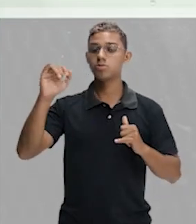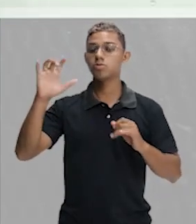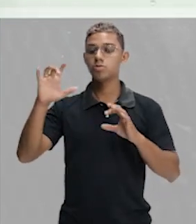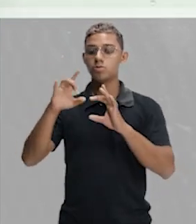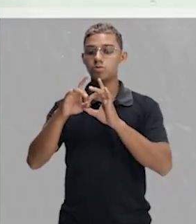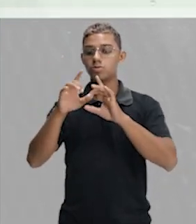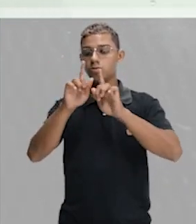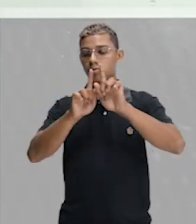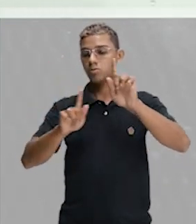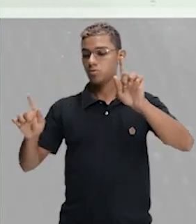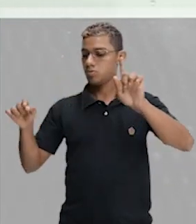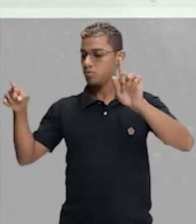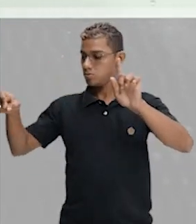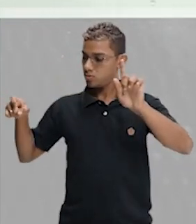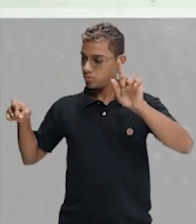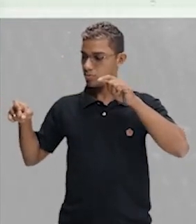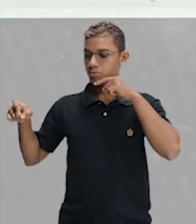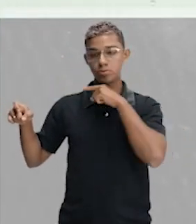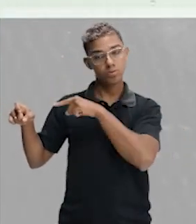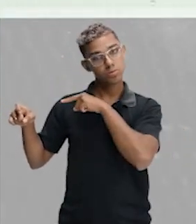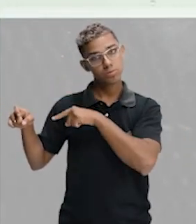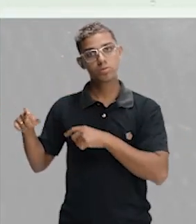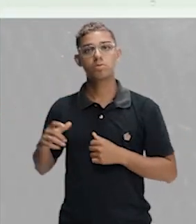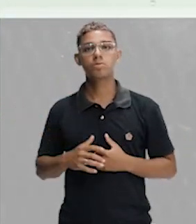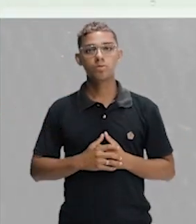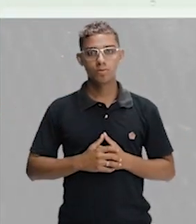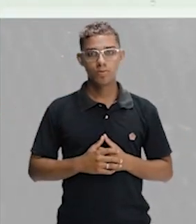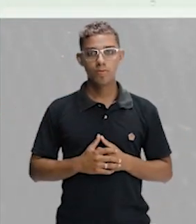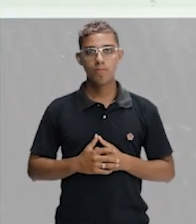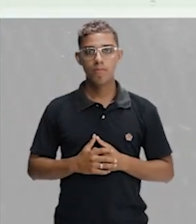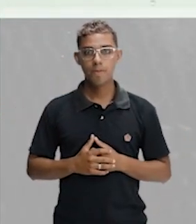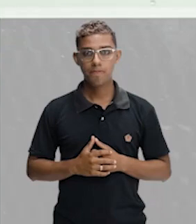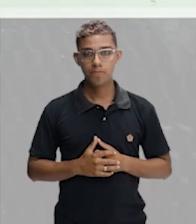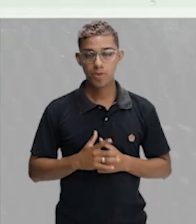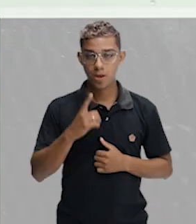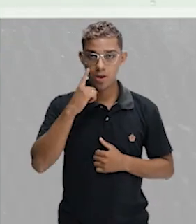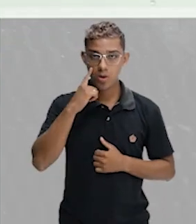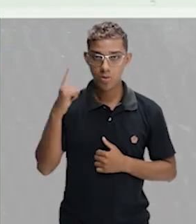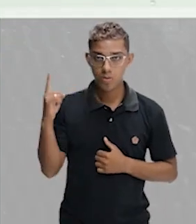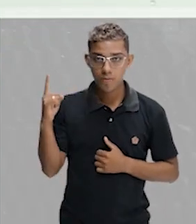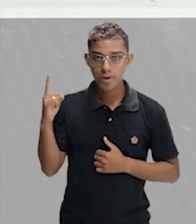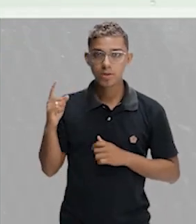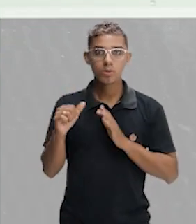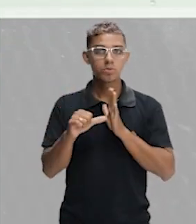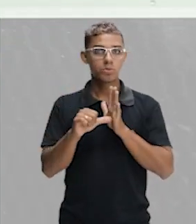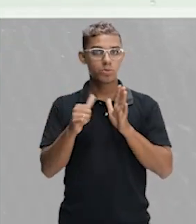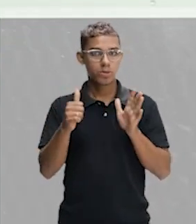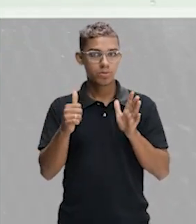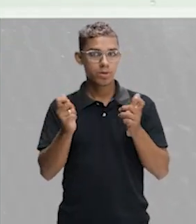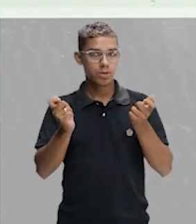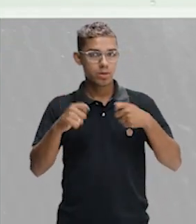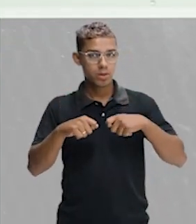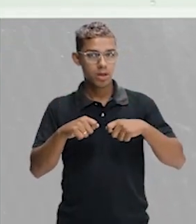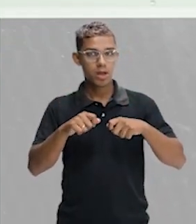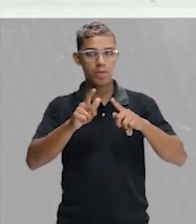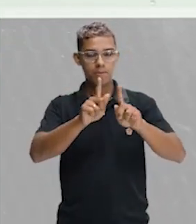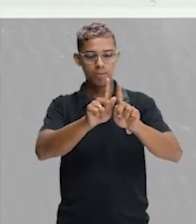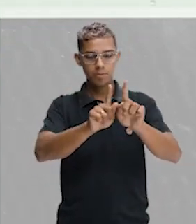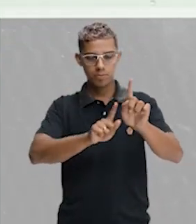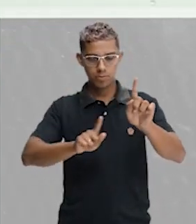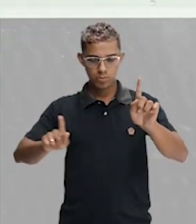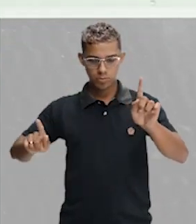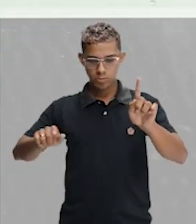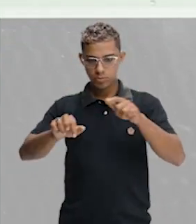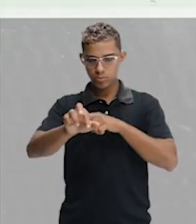nós temos algumas situações primeiro caso primeiro caso você tem uma reta que é paralela ao eixo X